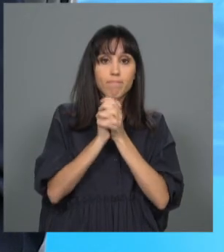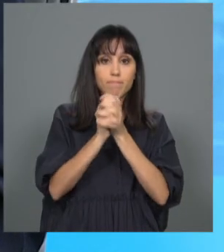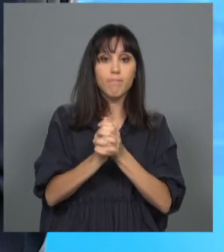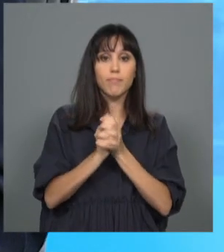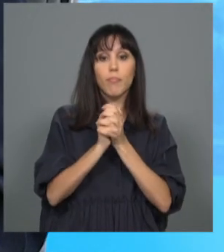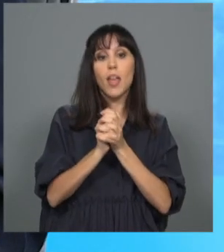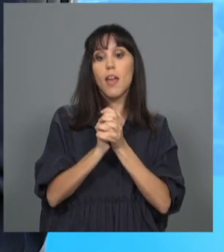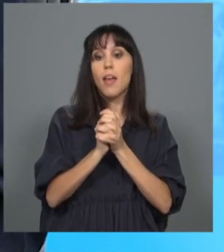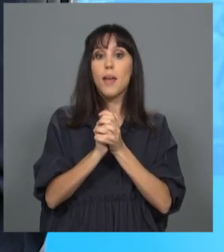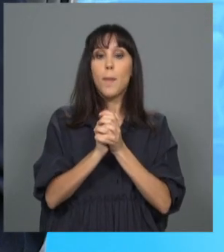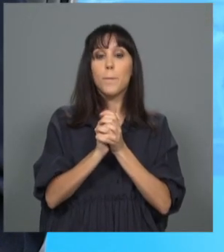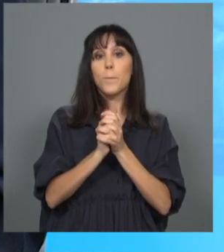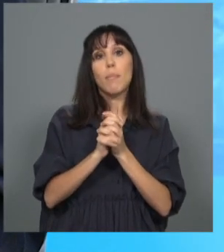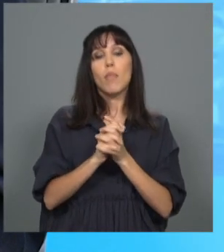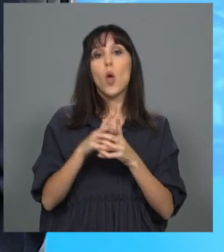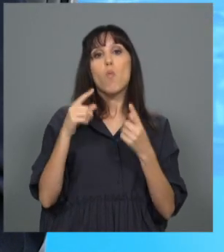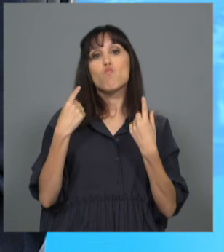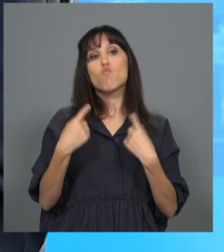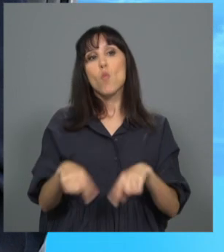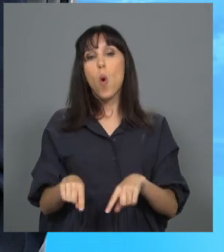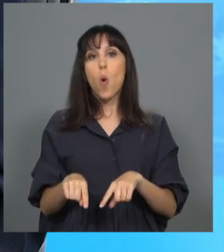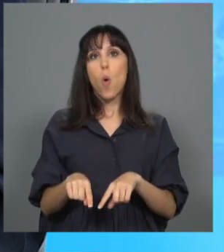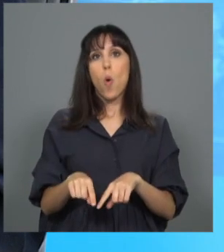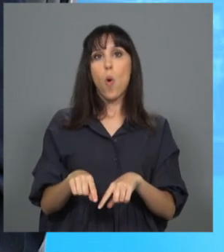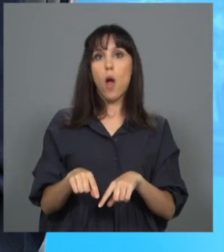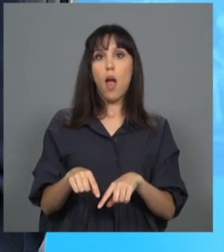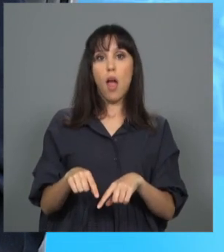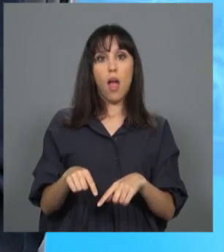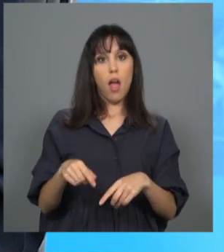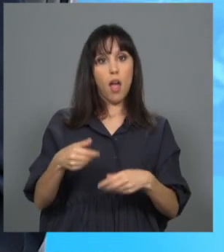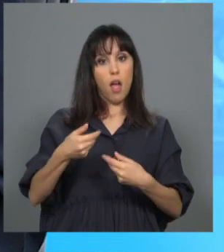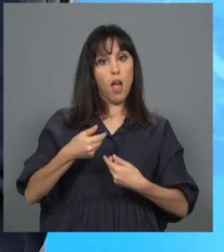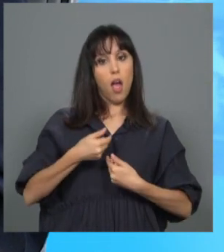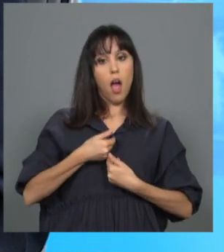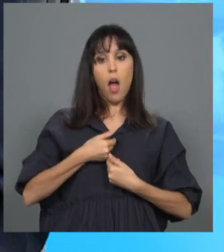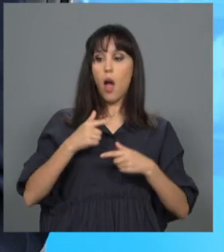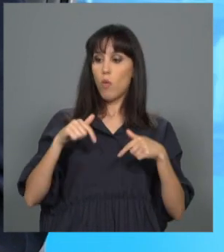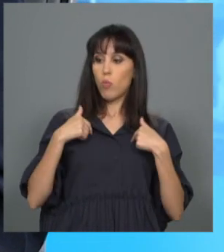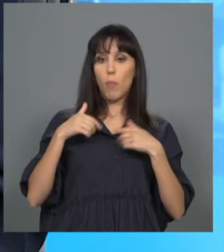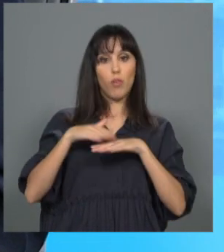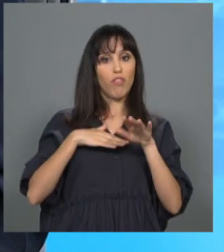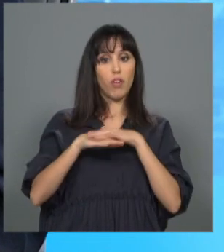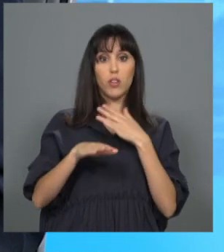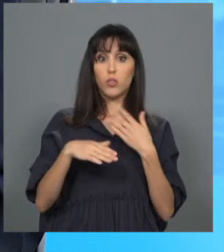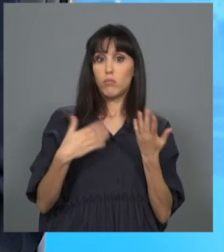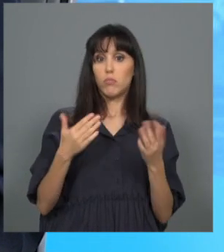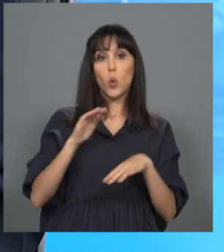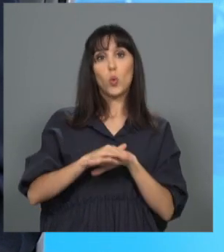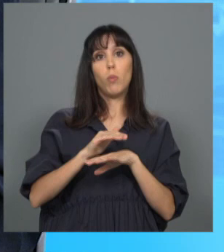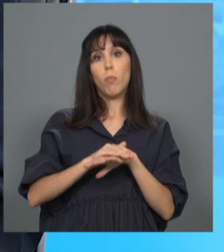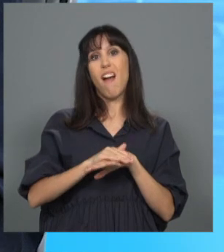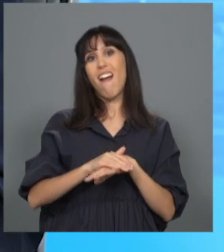ser um gesto que nós temos, um acto que nós realizamos por